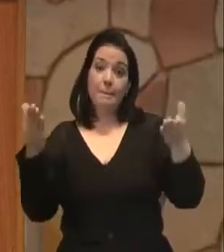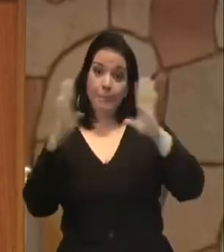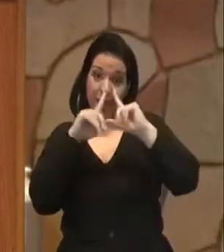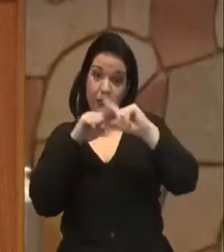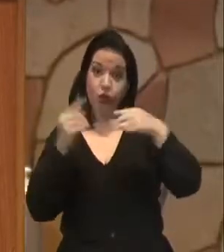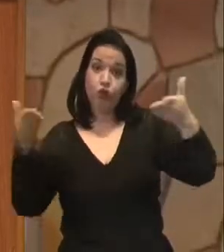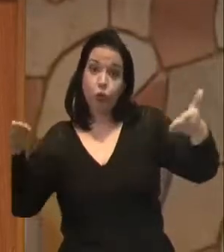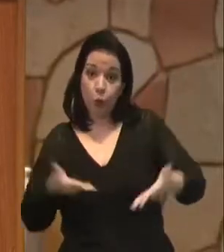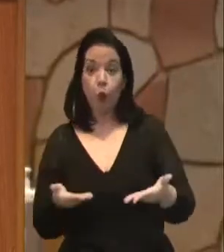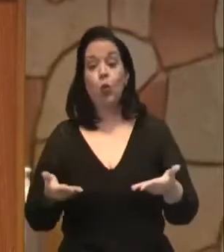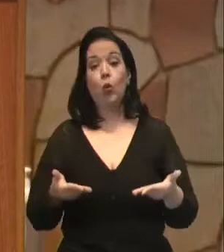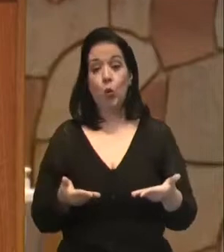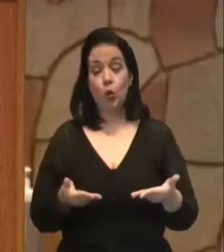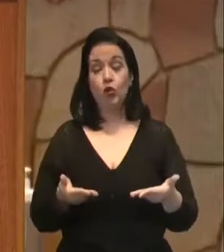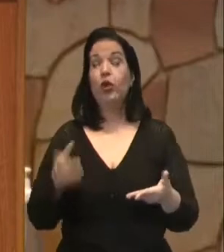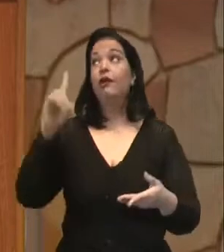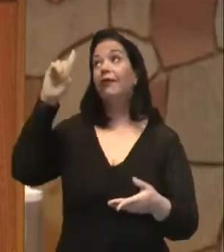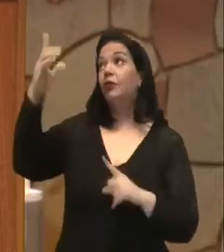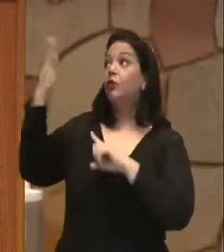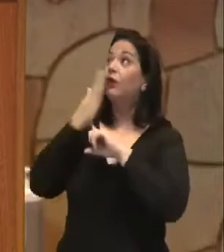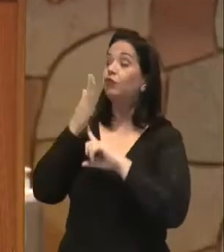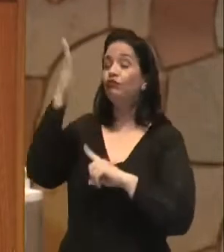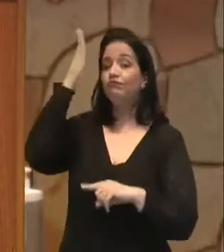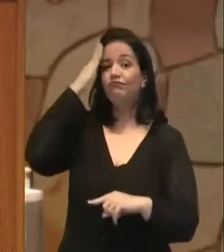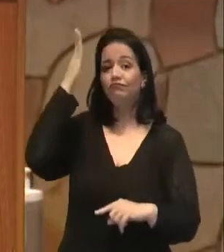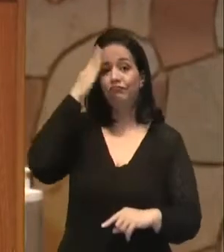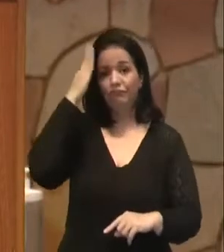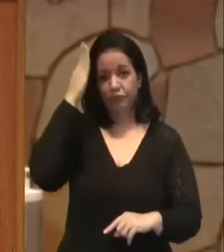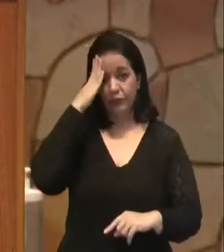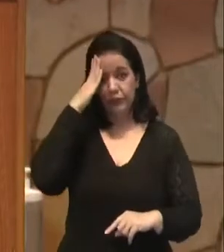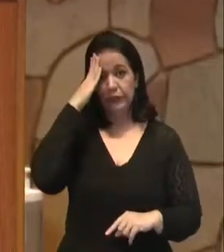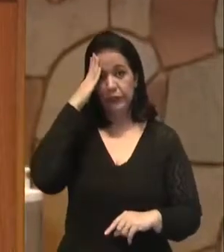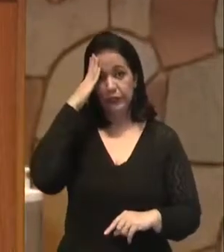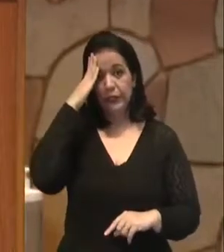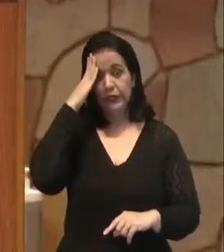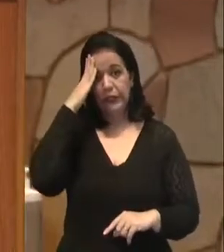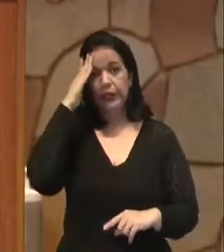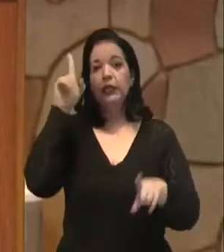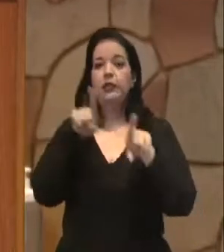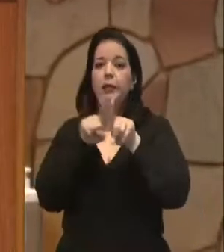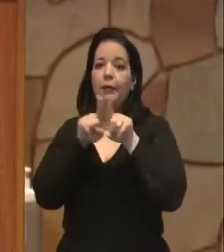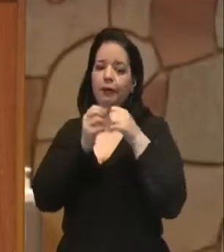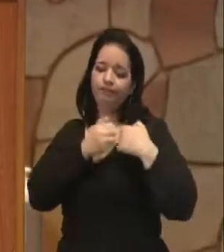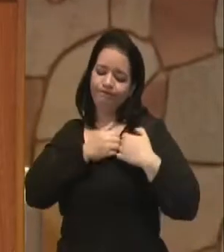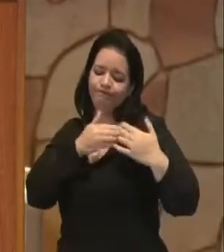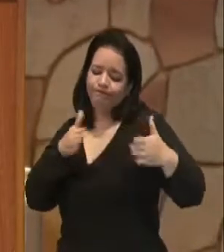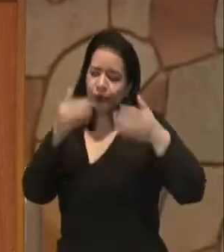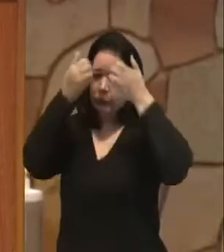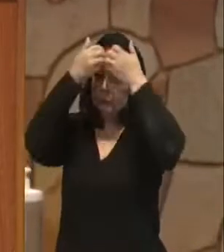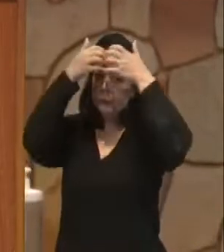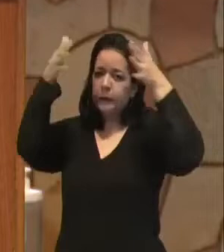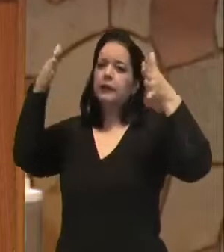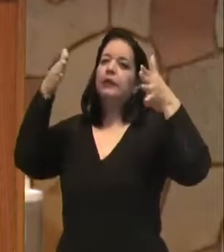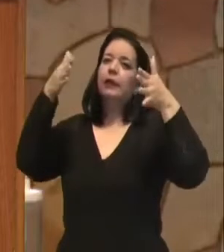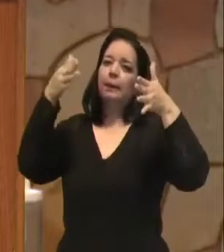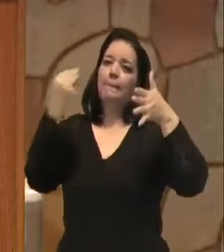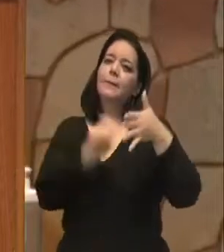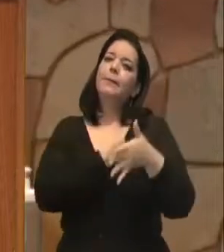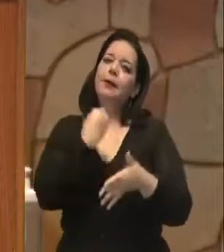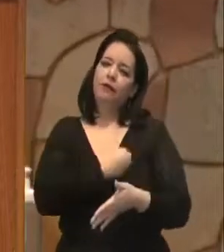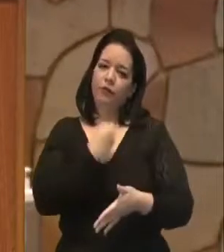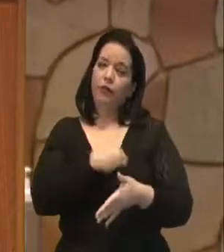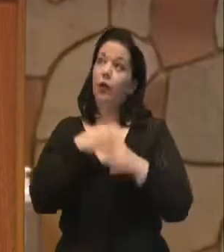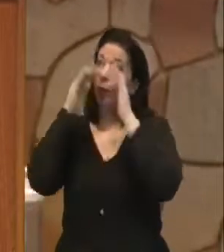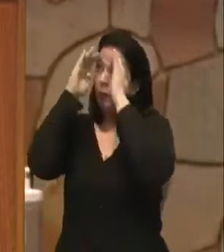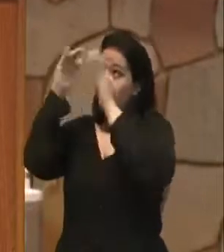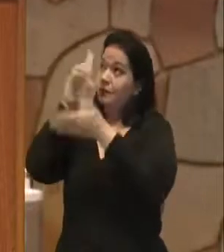compreensão e nos traga ao coração o entendimento para colocarmos tudo isso em prática. Amém? Vamos